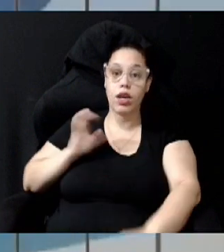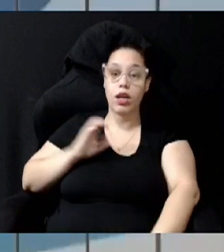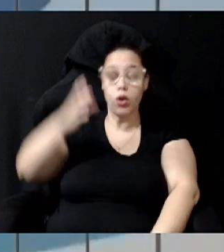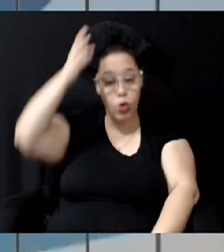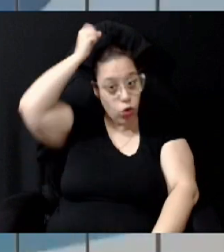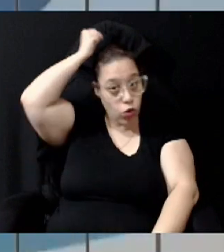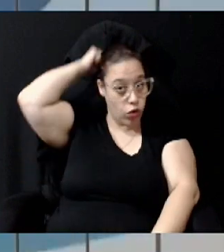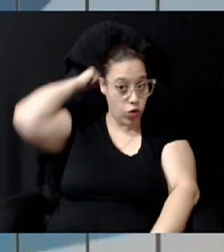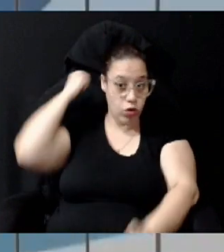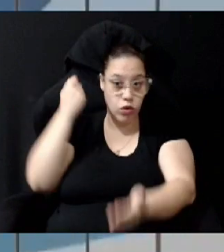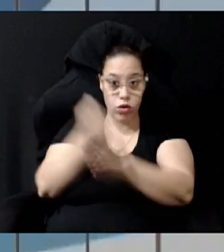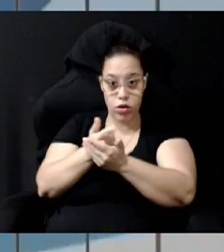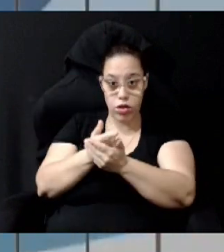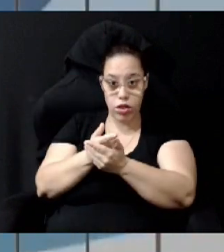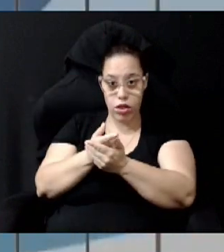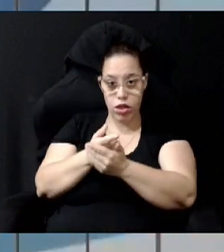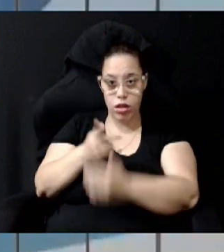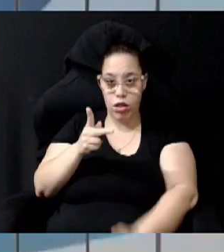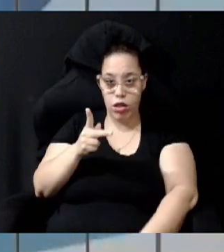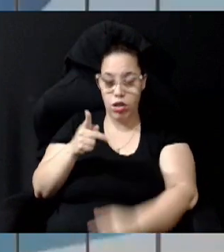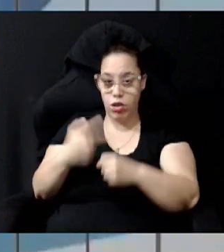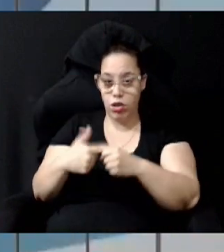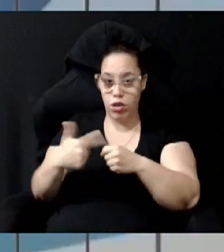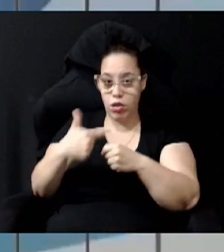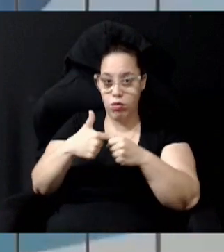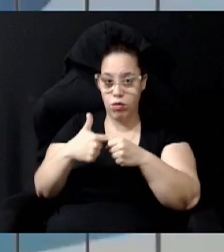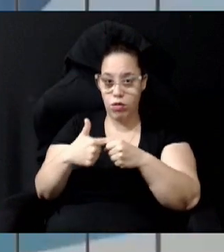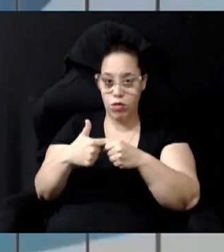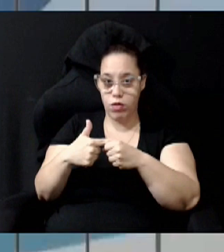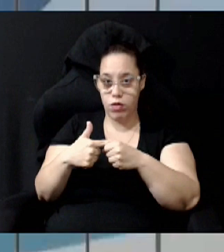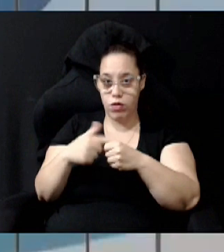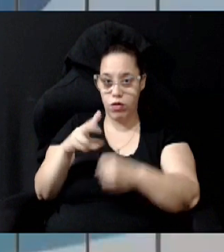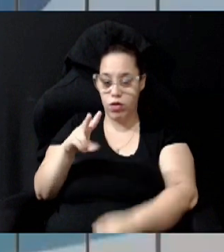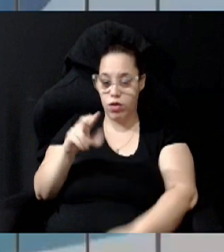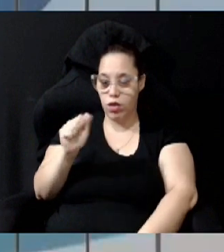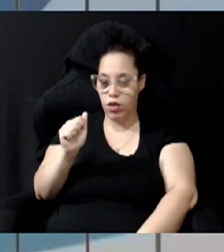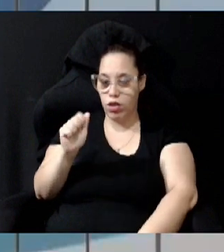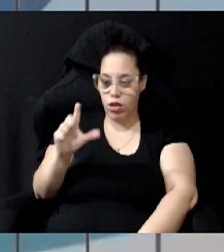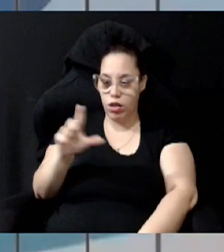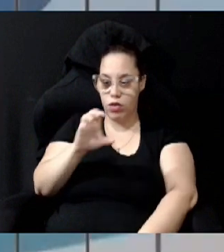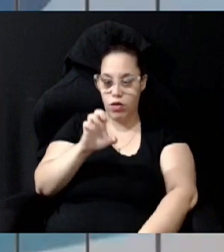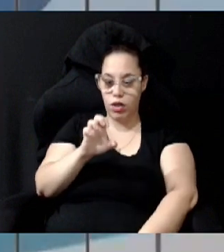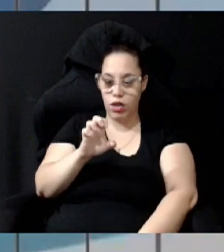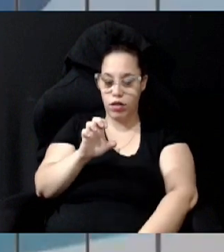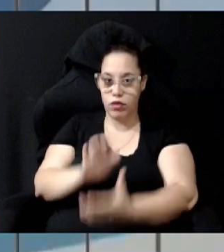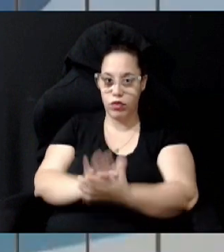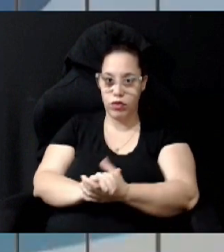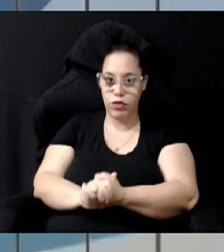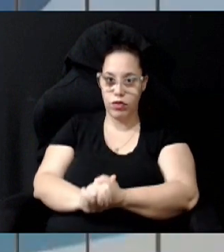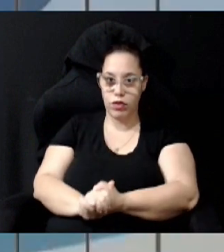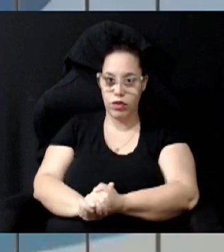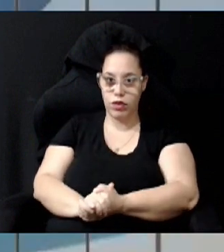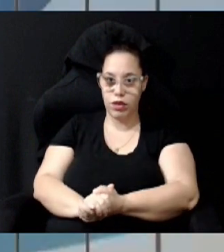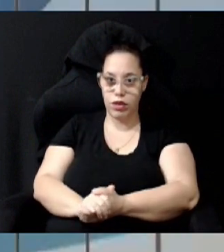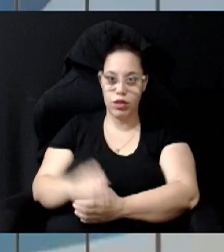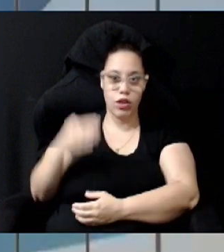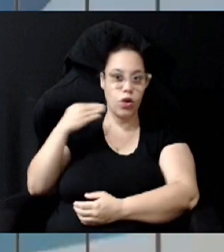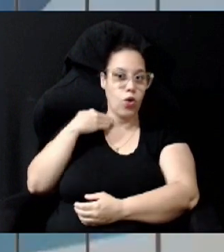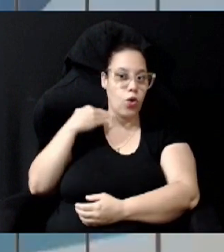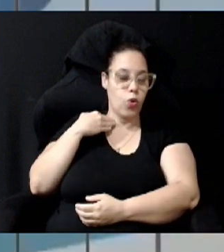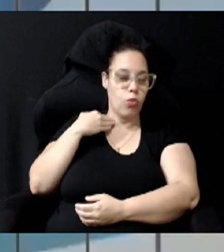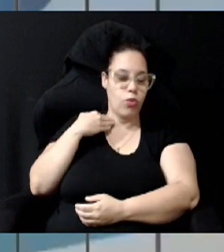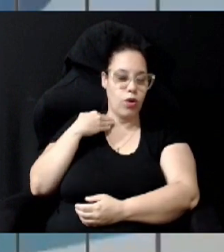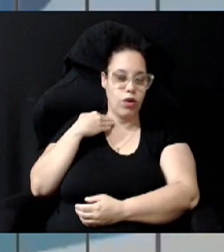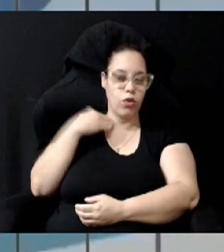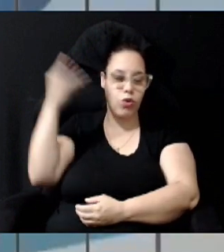Petrobras, Eletrobras, Companhia Siderúrgica Nacional e Vale do Rio Doce. O Fernando Henrique Cardoso vendeu metade, né? E o Banco do Brasil. Né?